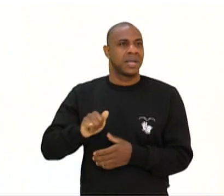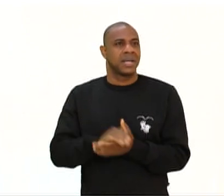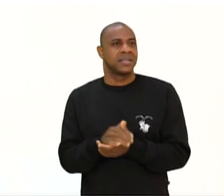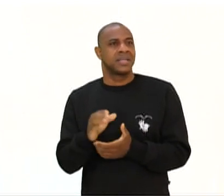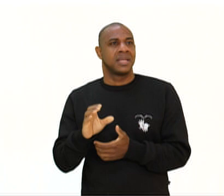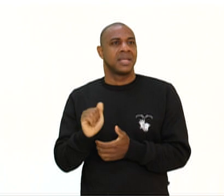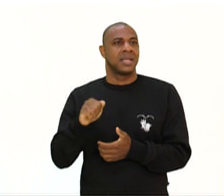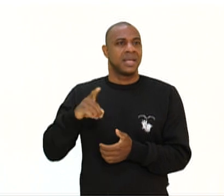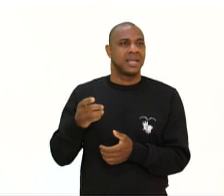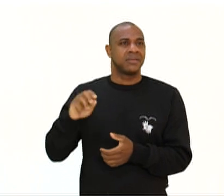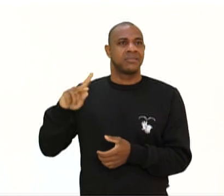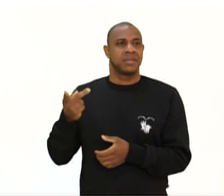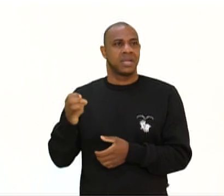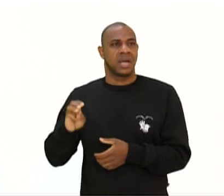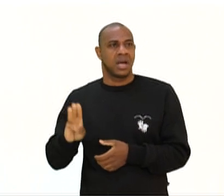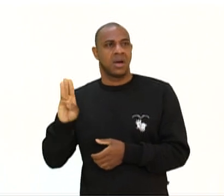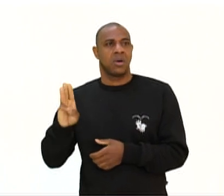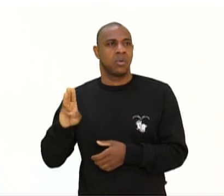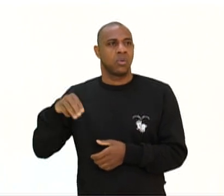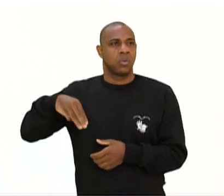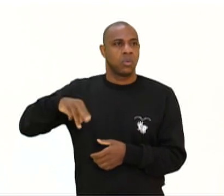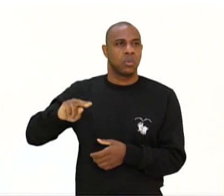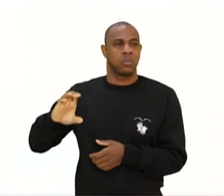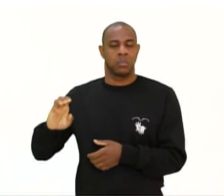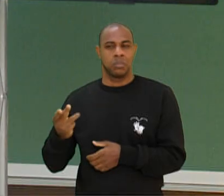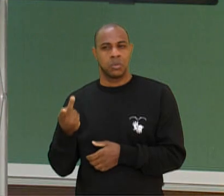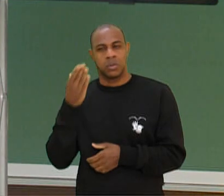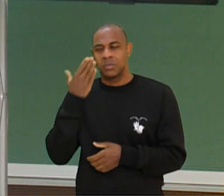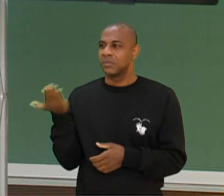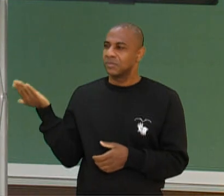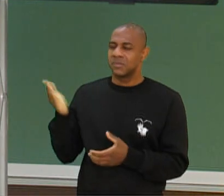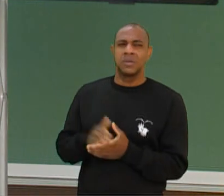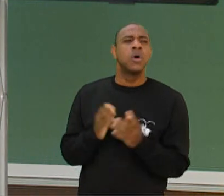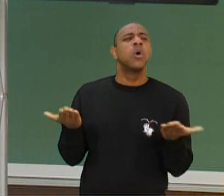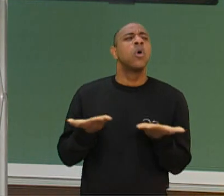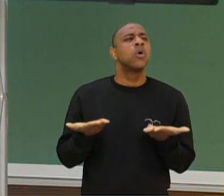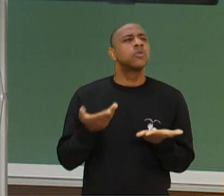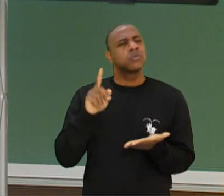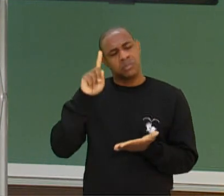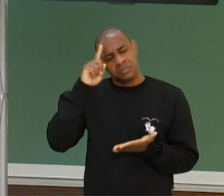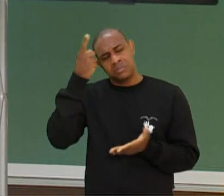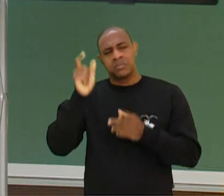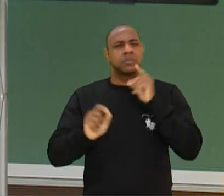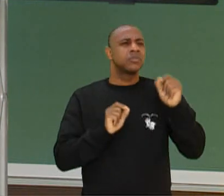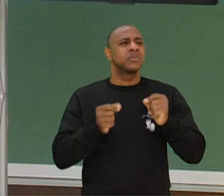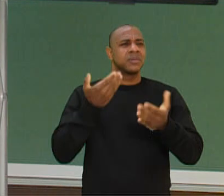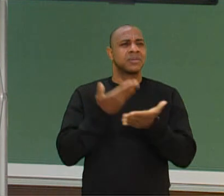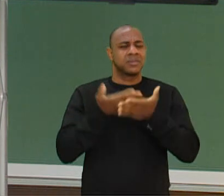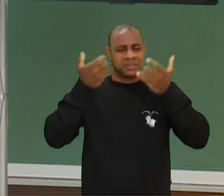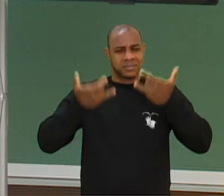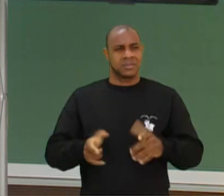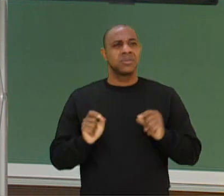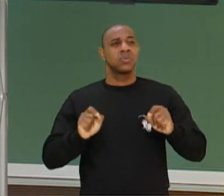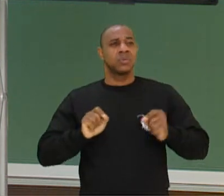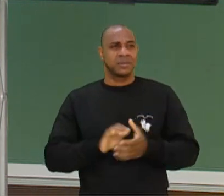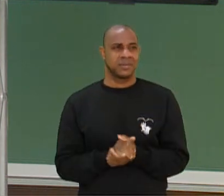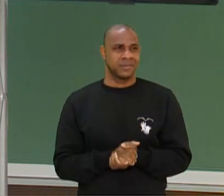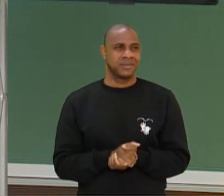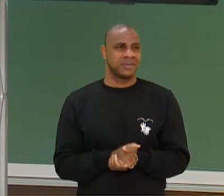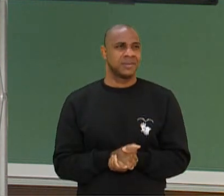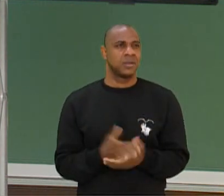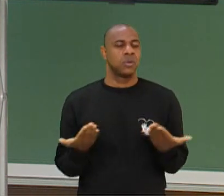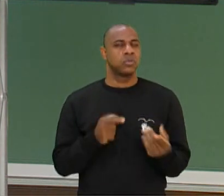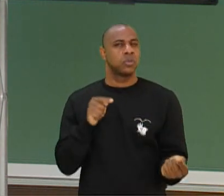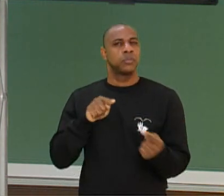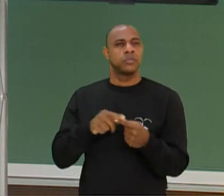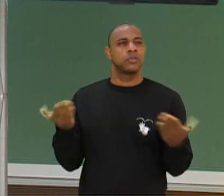much. Ah, interessante. E hoje, o que será? Vocês têm uma ideia? Vamos dar uma olhada aqui. Ah, vai